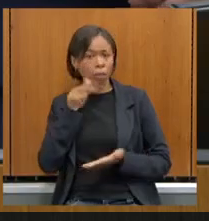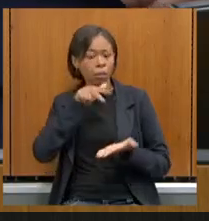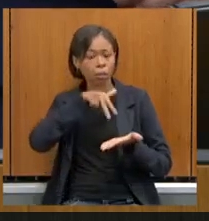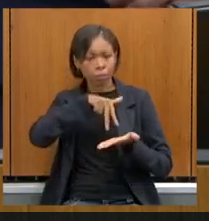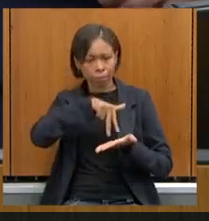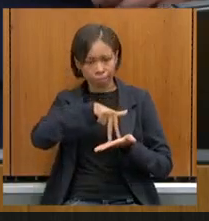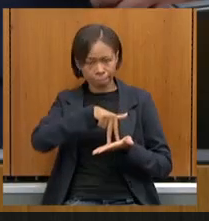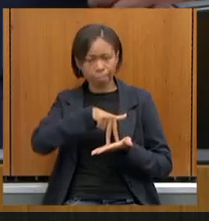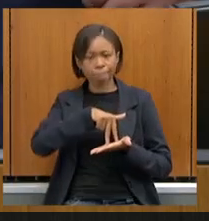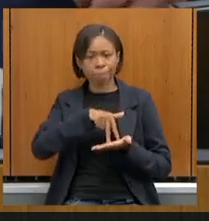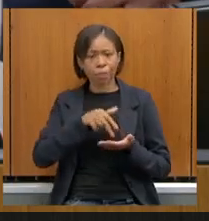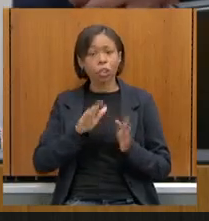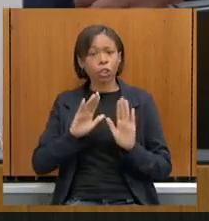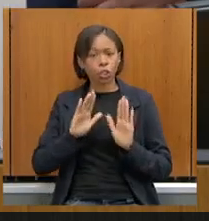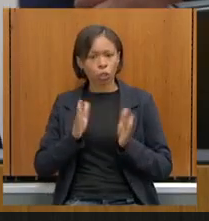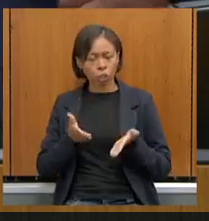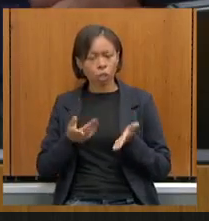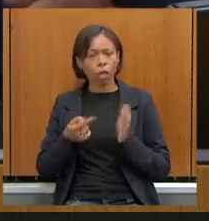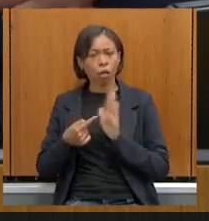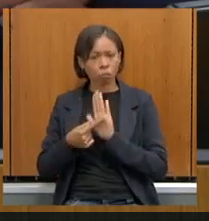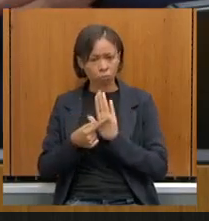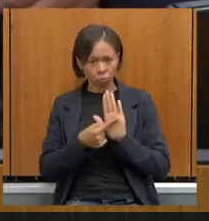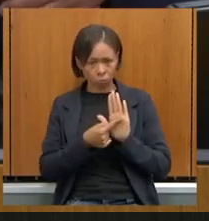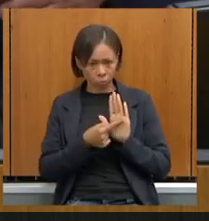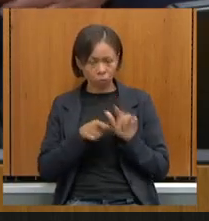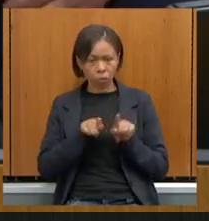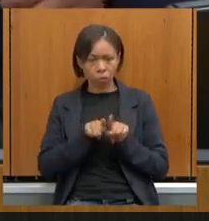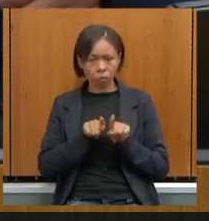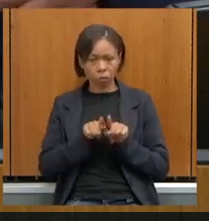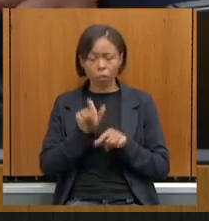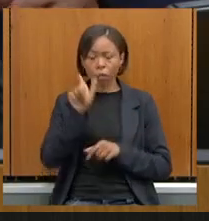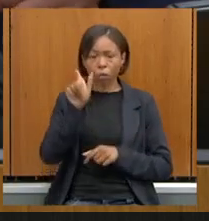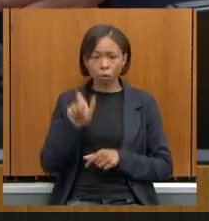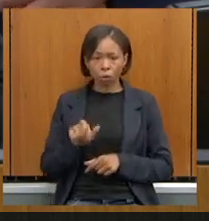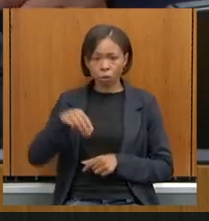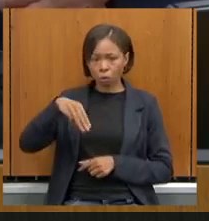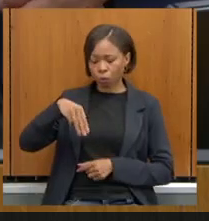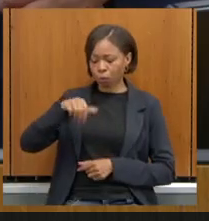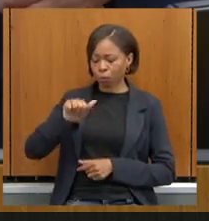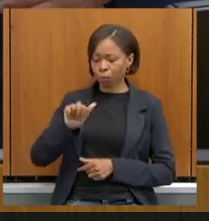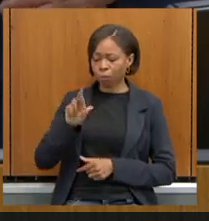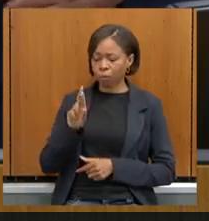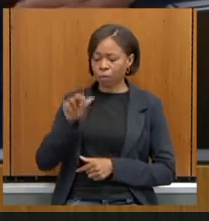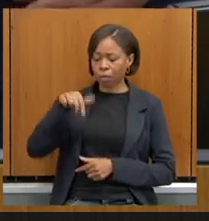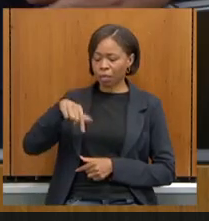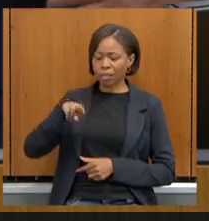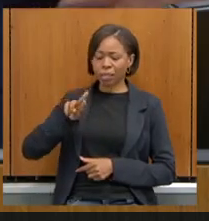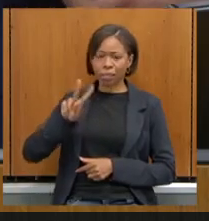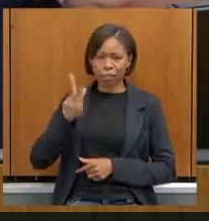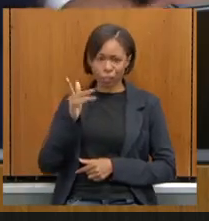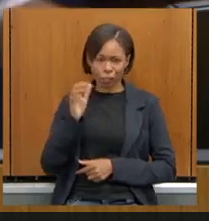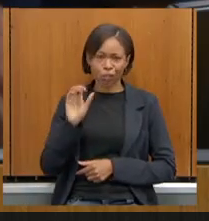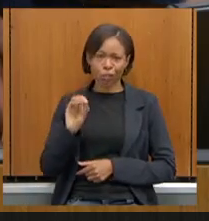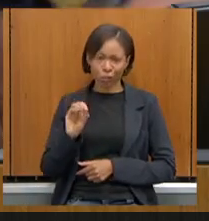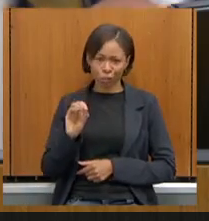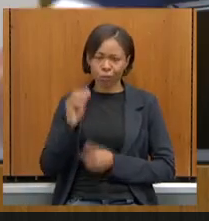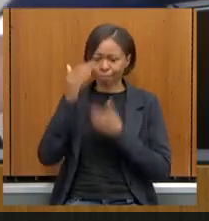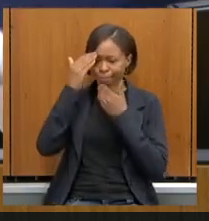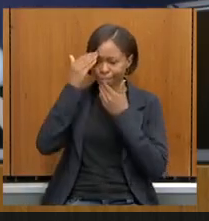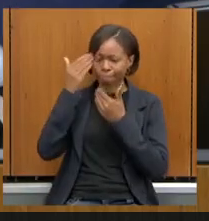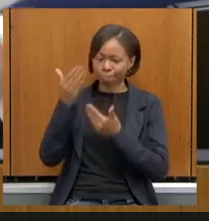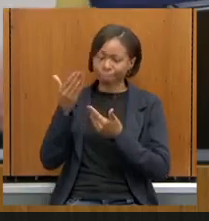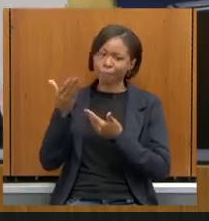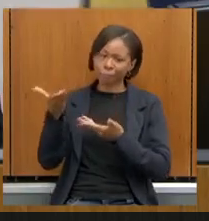e já registramos aqui também a presença do deputado Marquinhos Lemos. Muito obrigado, deputado, pela presença.